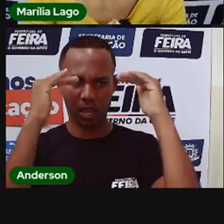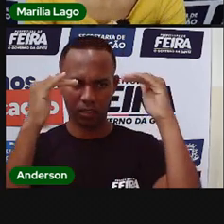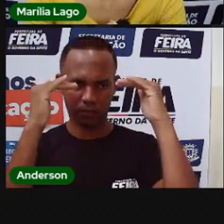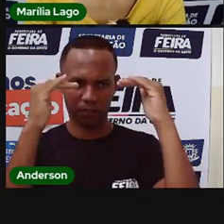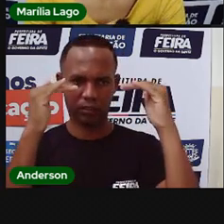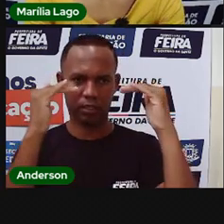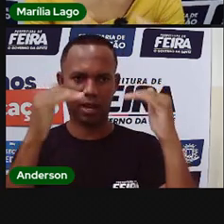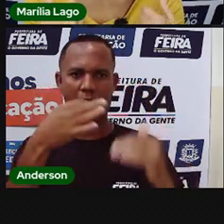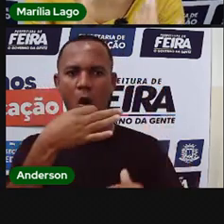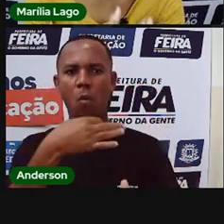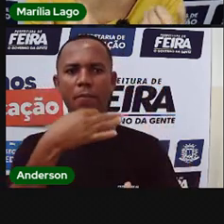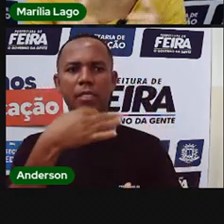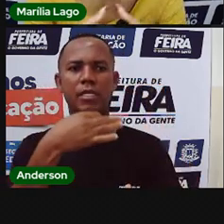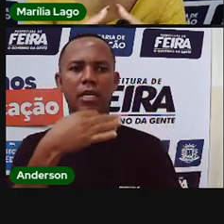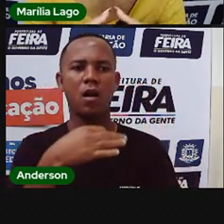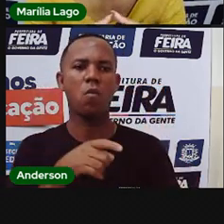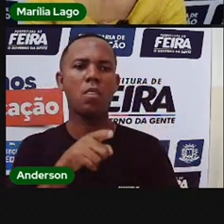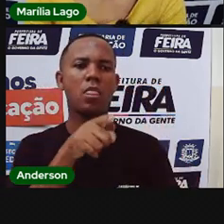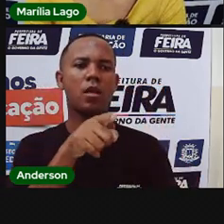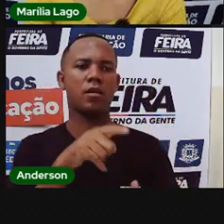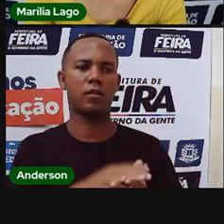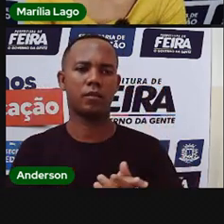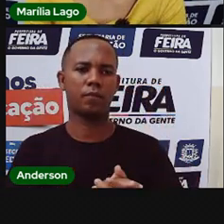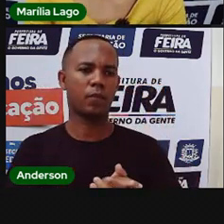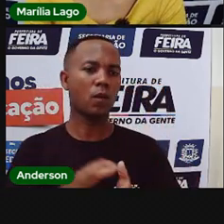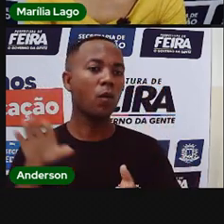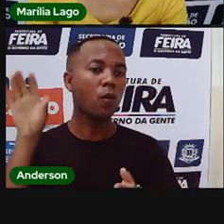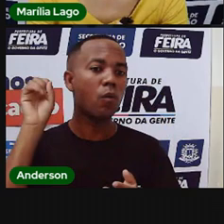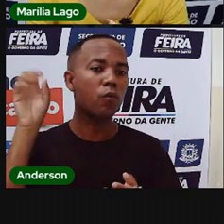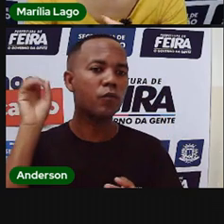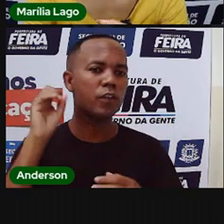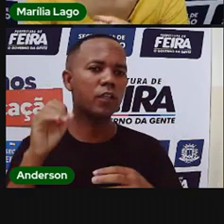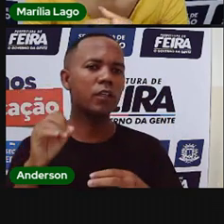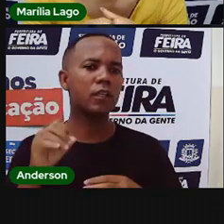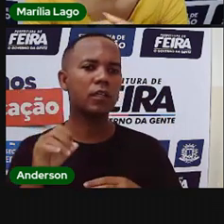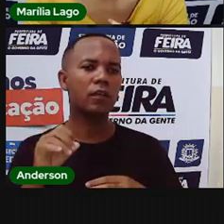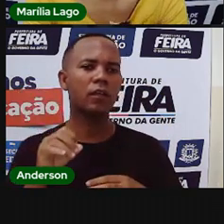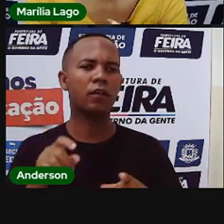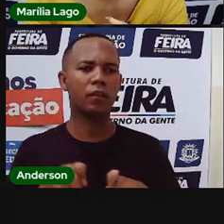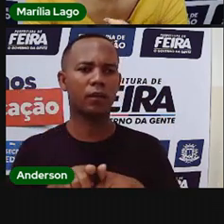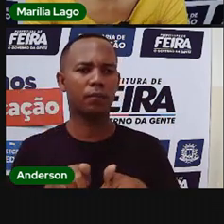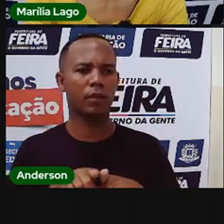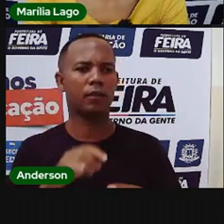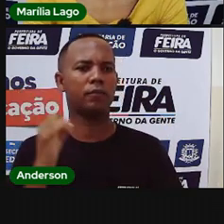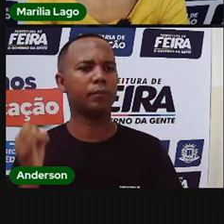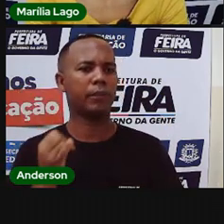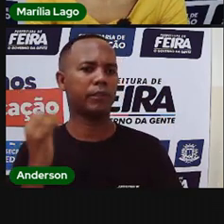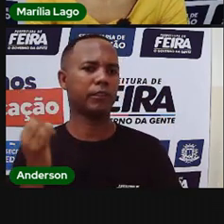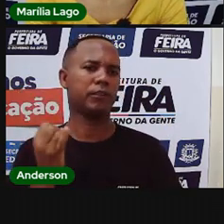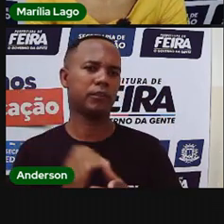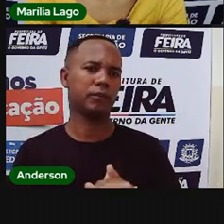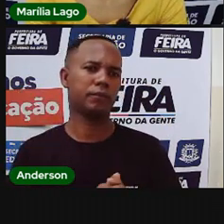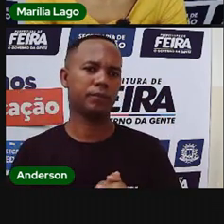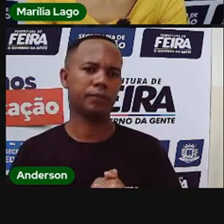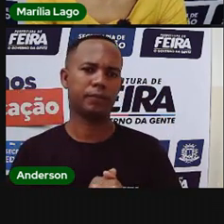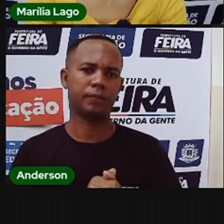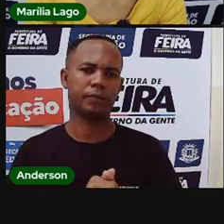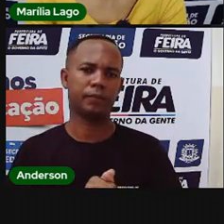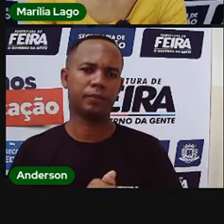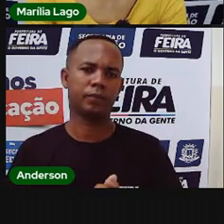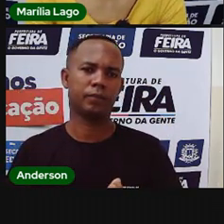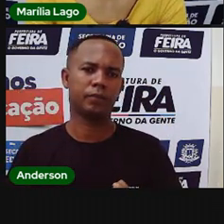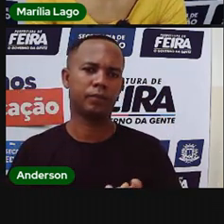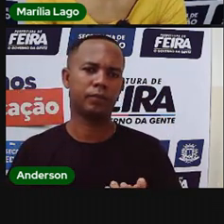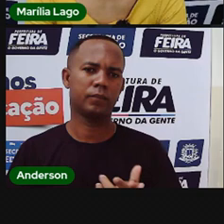outro, né, ouvir também. Então, essa é a mensagem que eu queria deixar para vocês. Pode passar o próximo